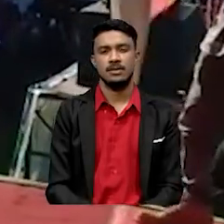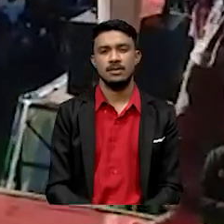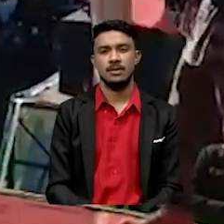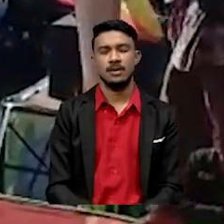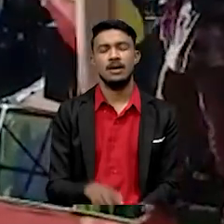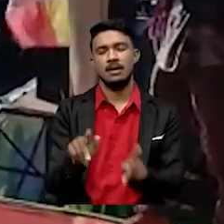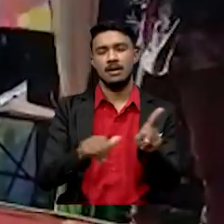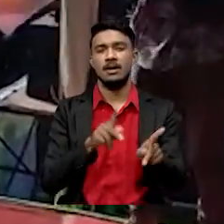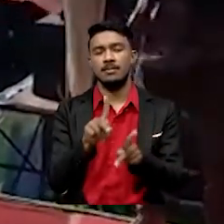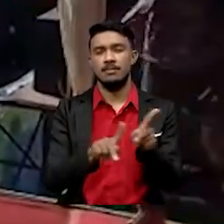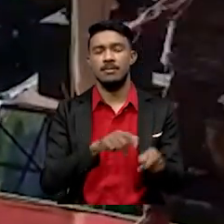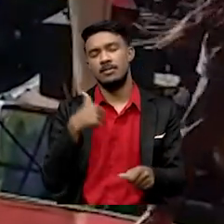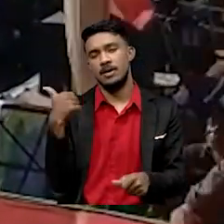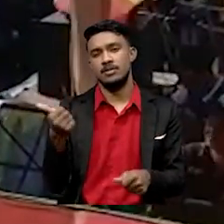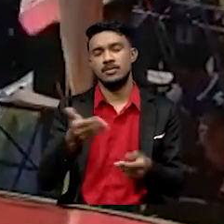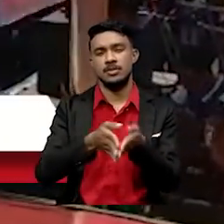ema balo nostru,